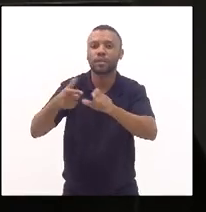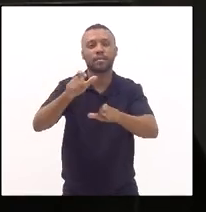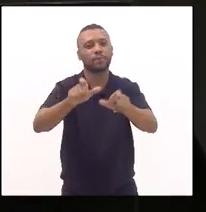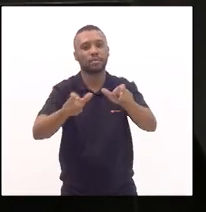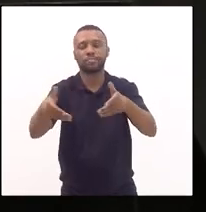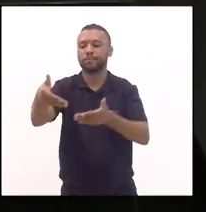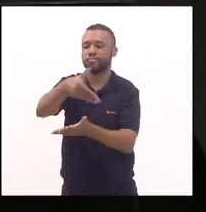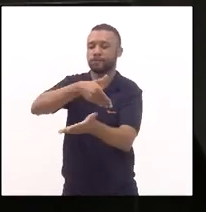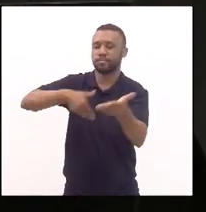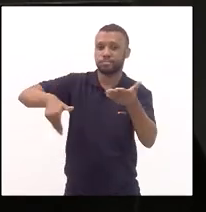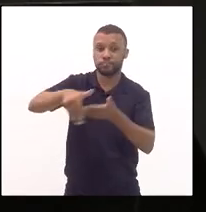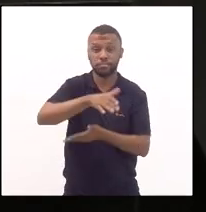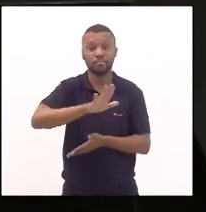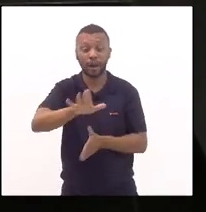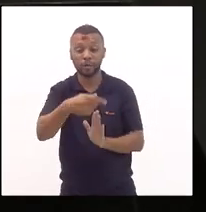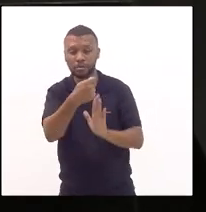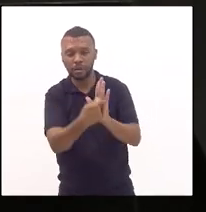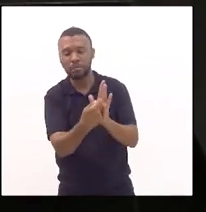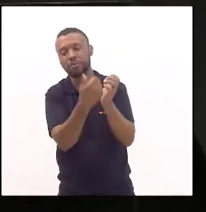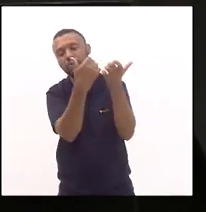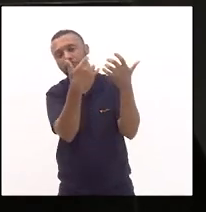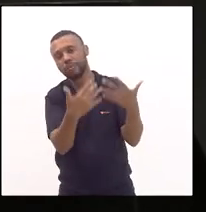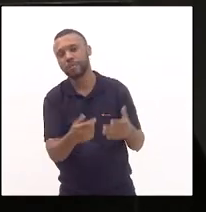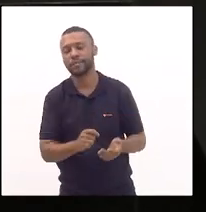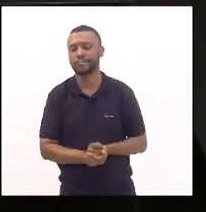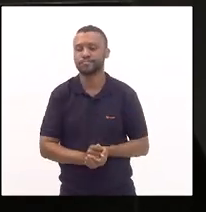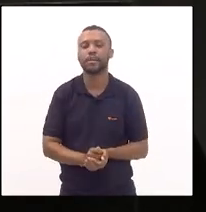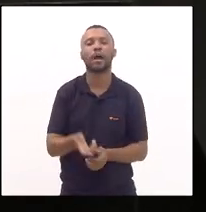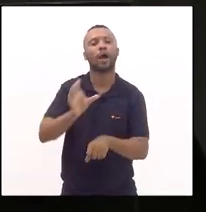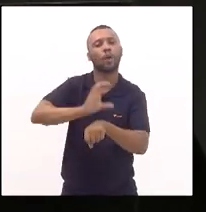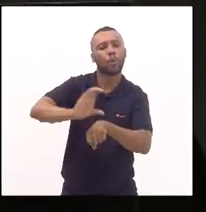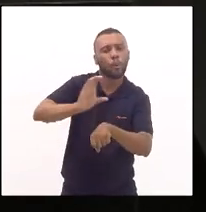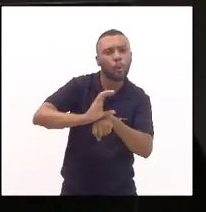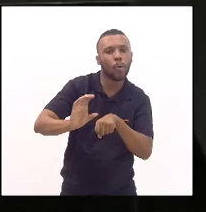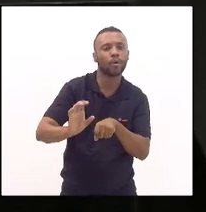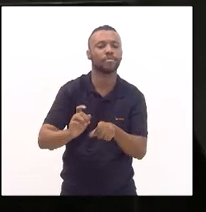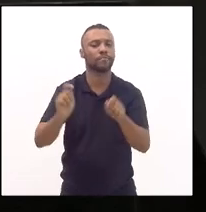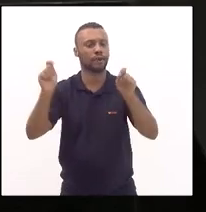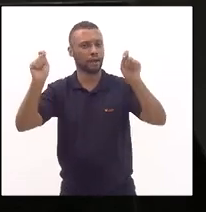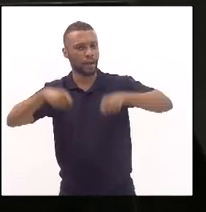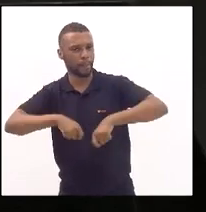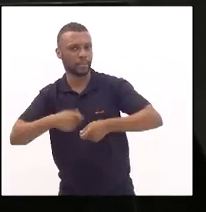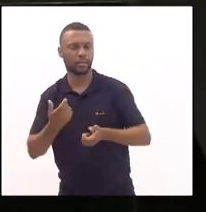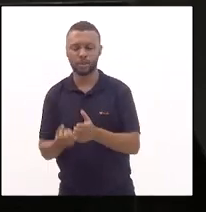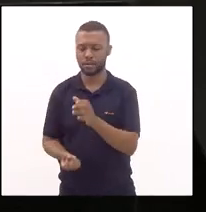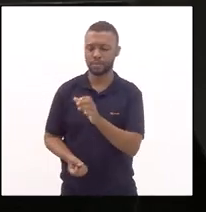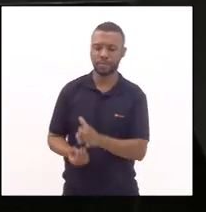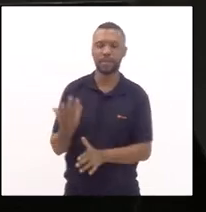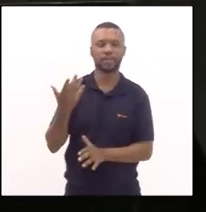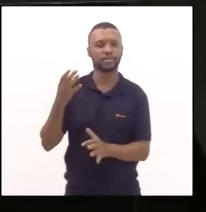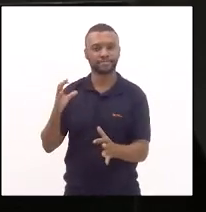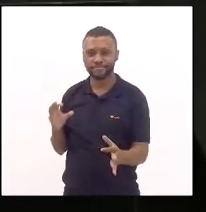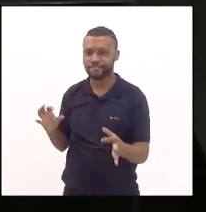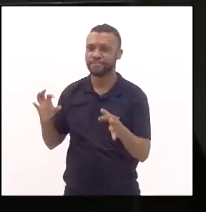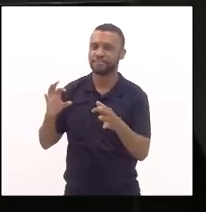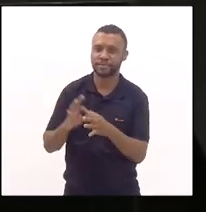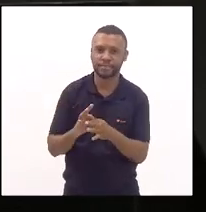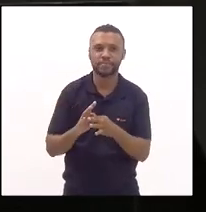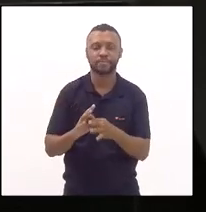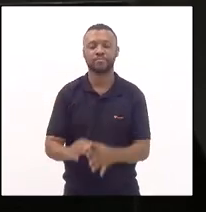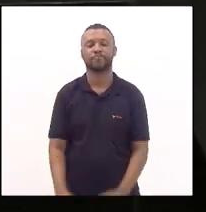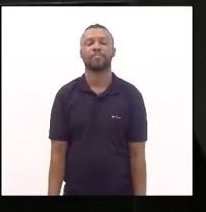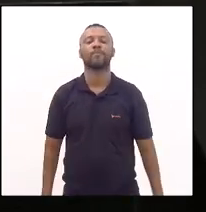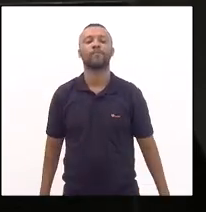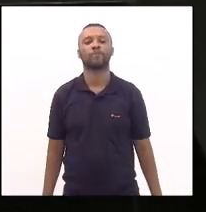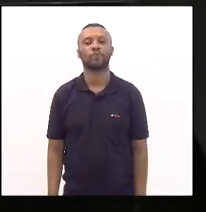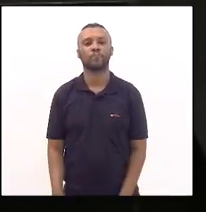o texto fale em capacitação, embora o texto fale, não é, da implementação